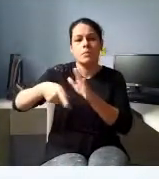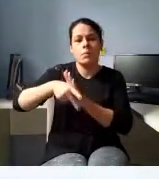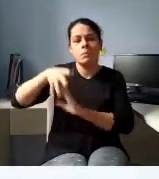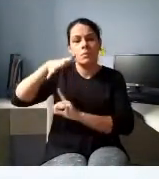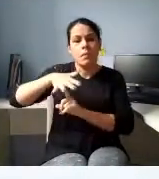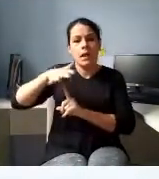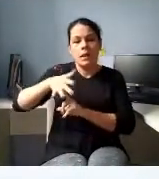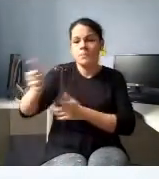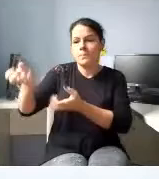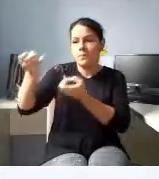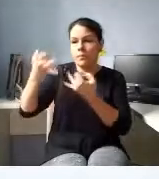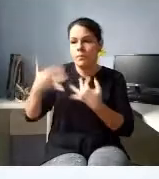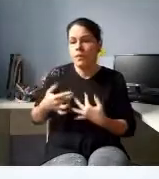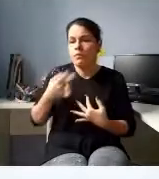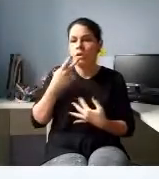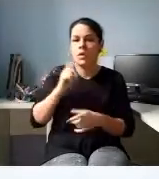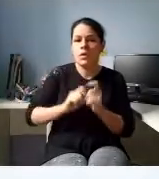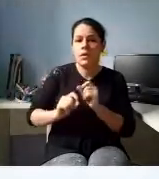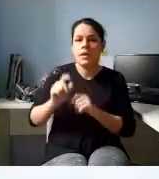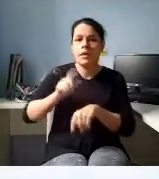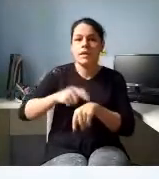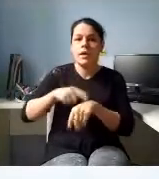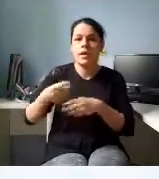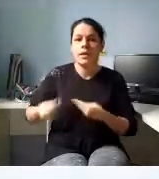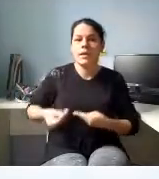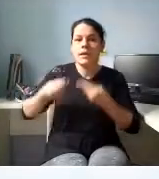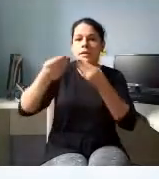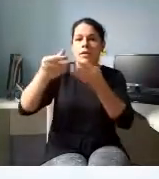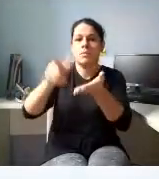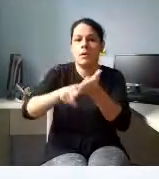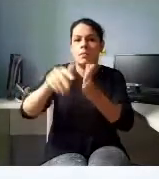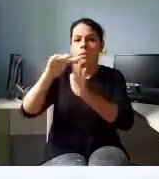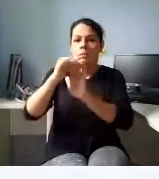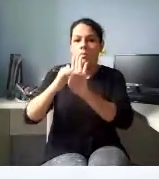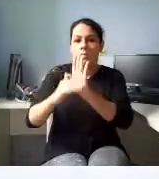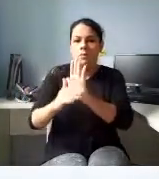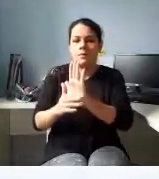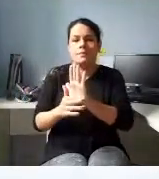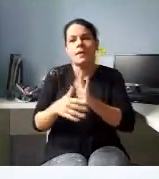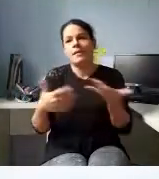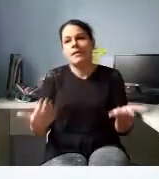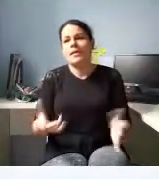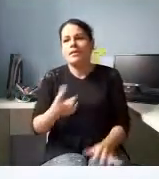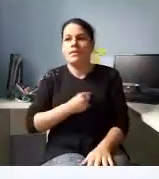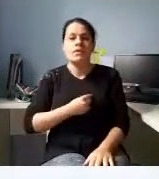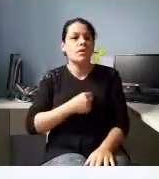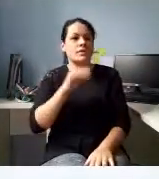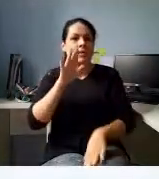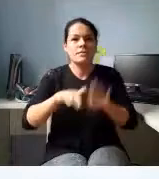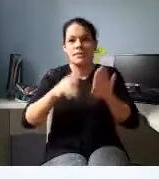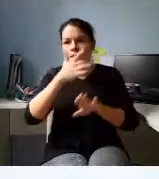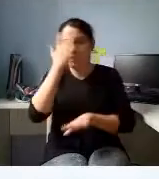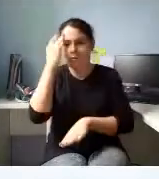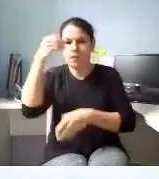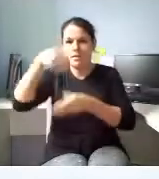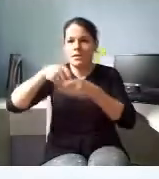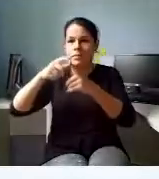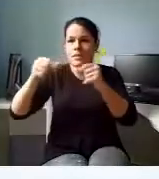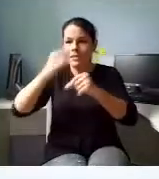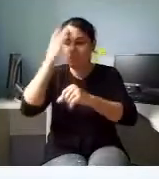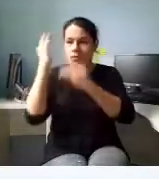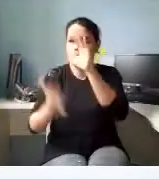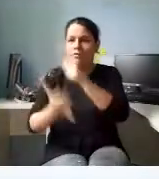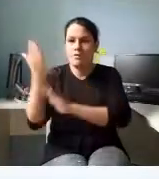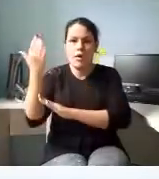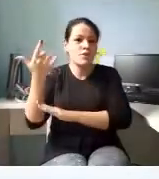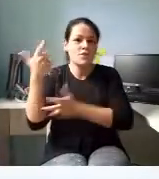comentou que quando entregou, né, embora, como ele mesmo disse, candidatos são sempre tão acessíveis, né, tão receptíveis, mas